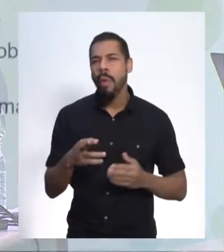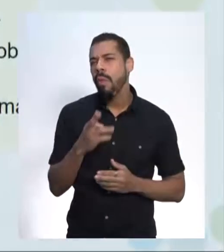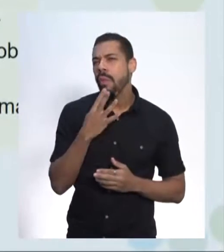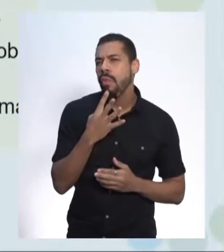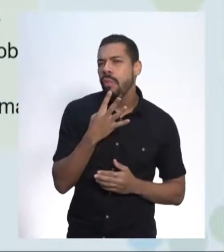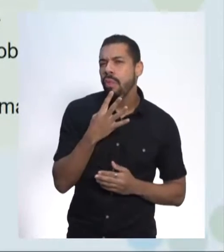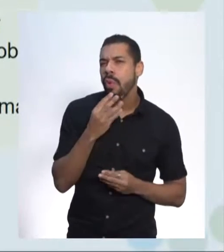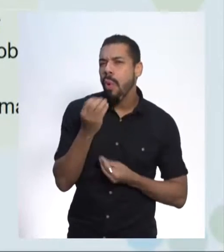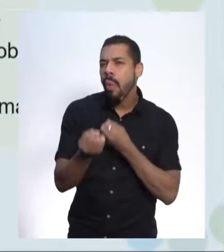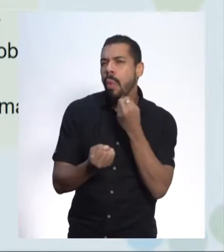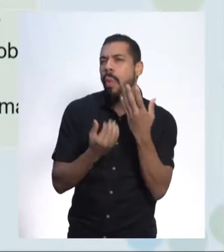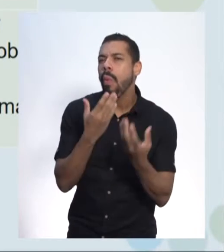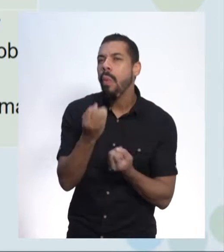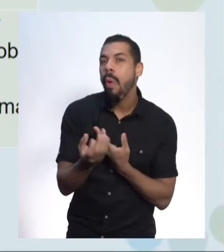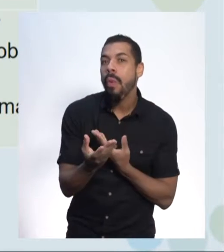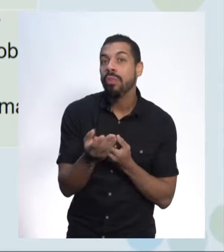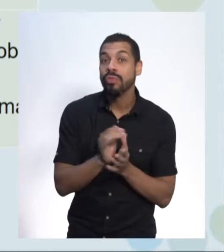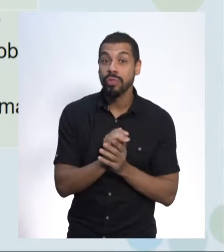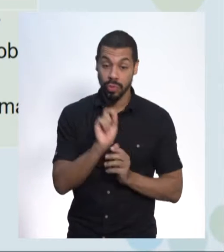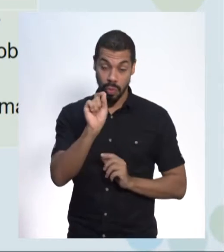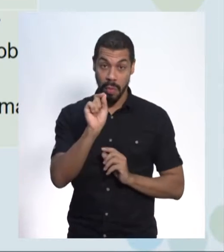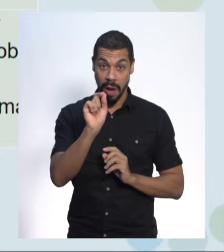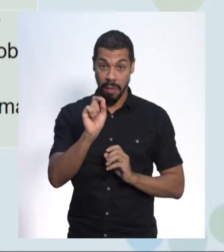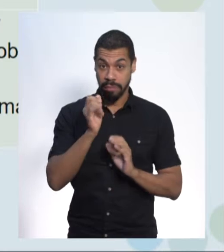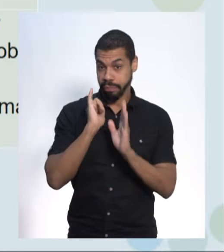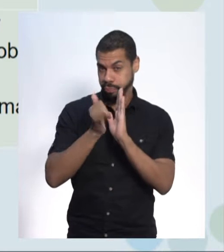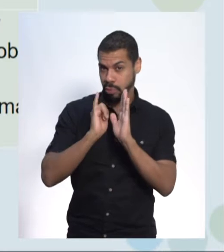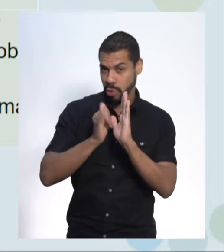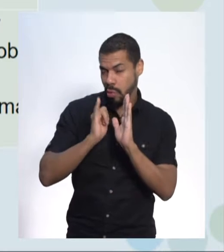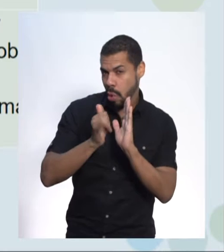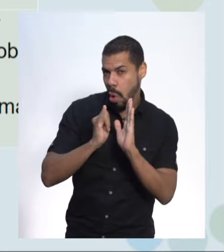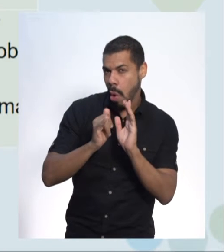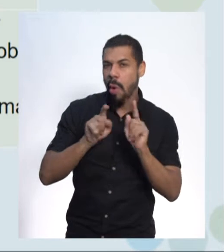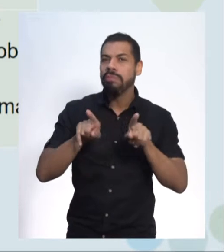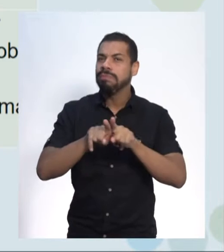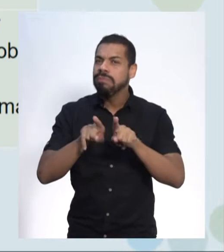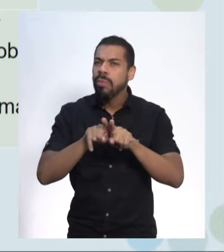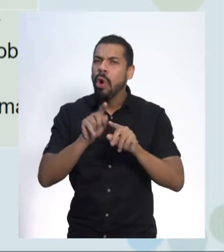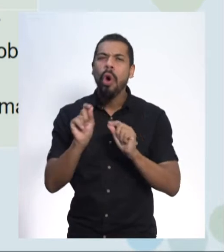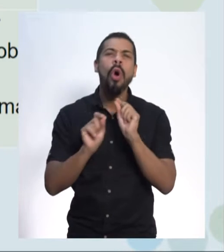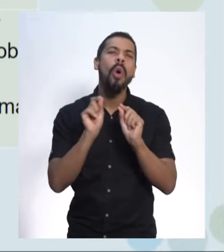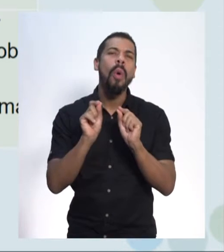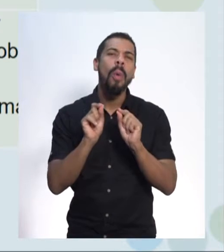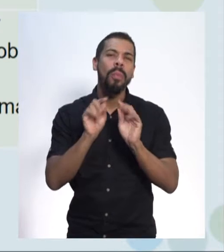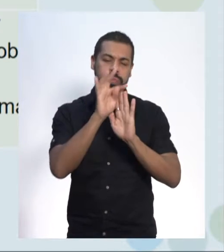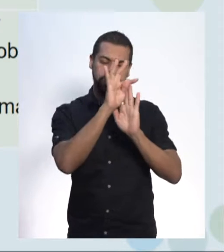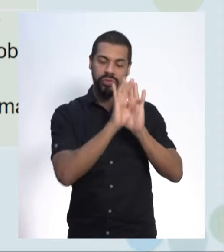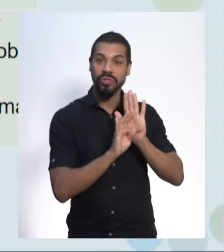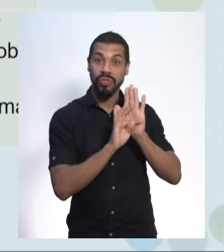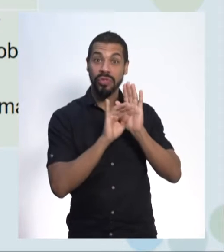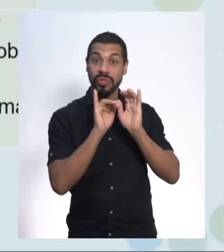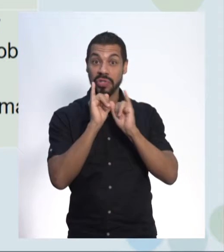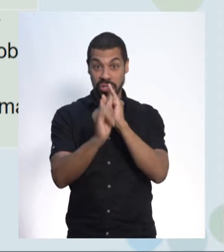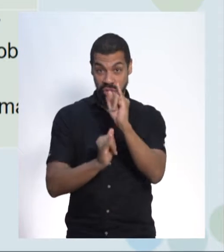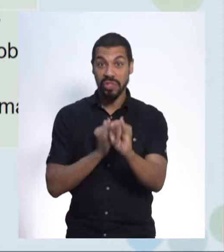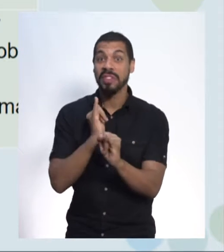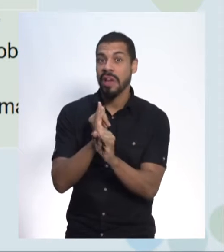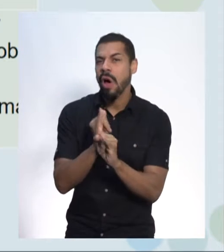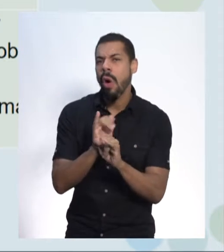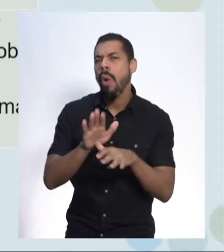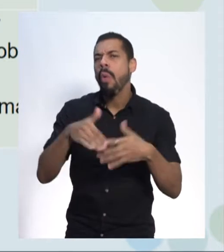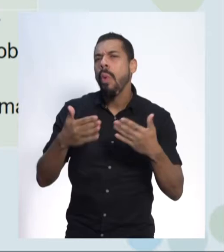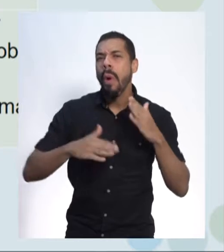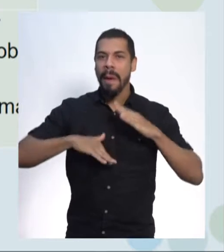reconhecer os elementos de uma narrativa, subsidiar a elaboração de uma narrativa digital. As